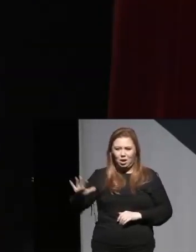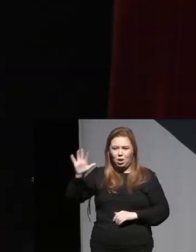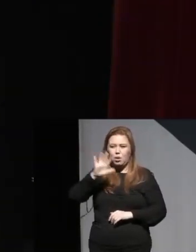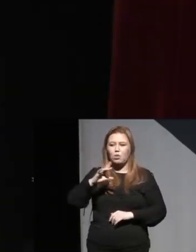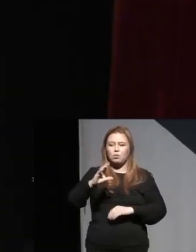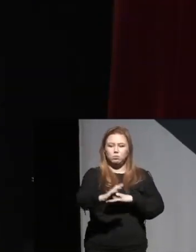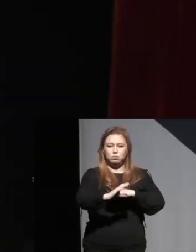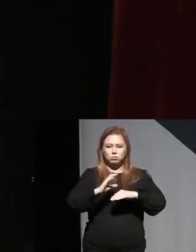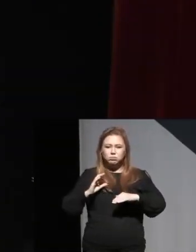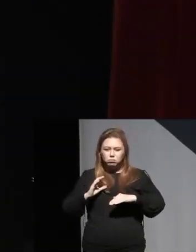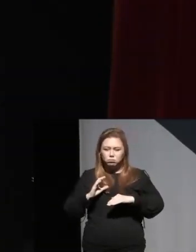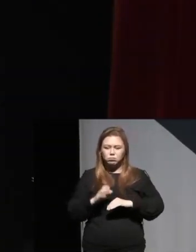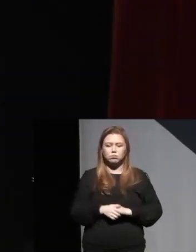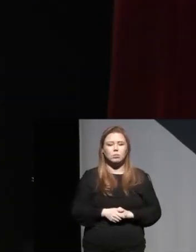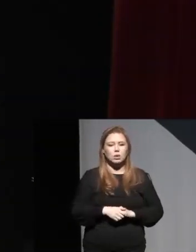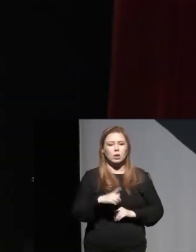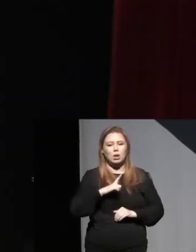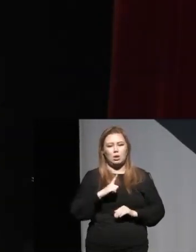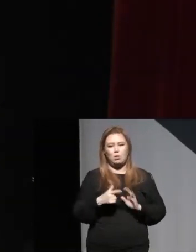federais.